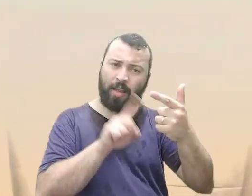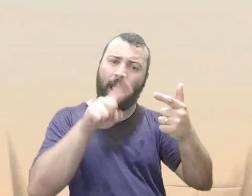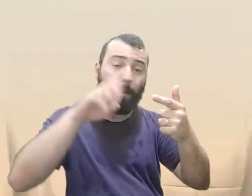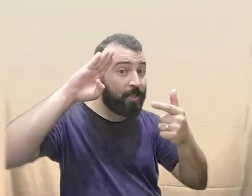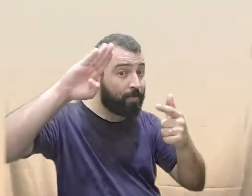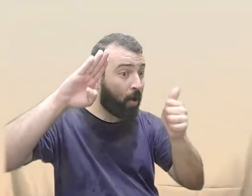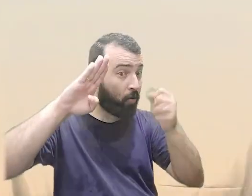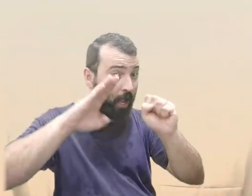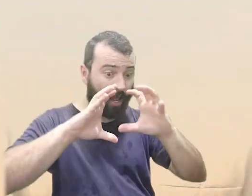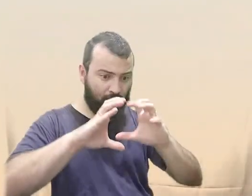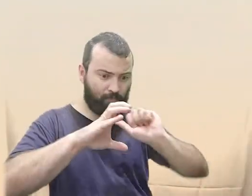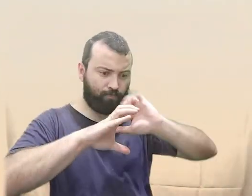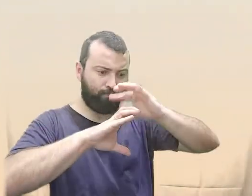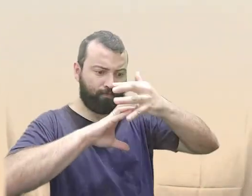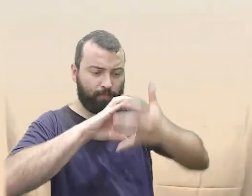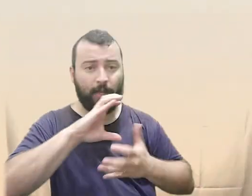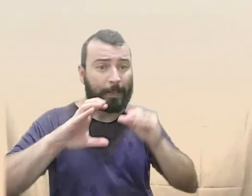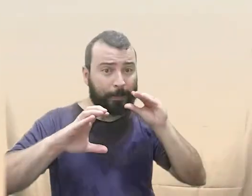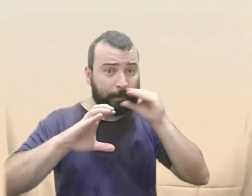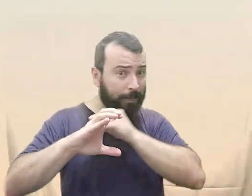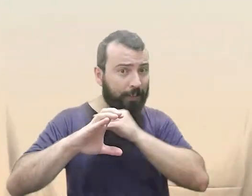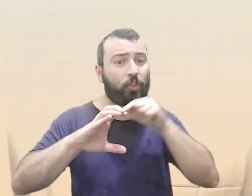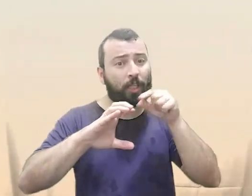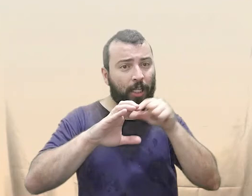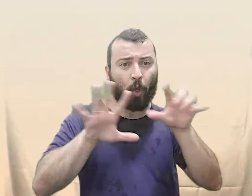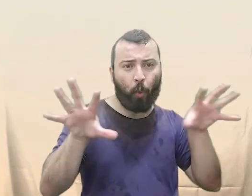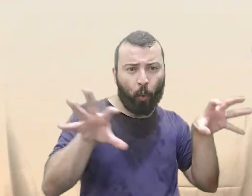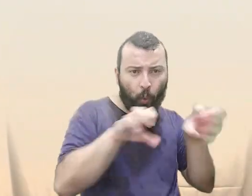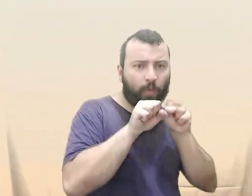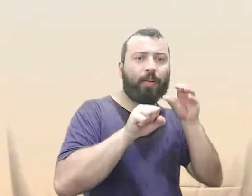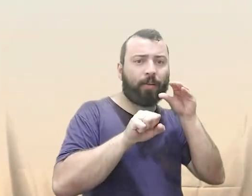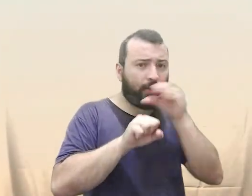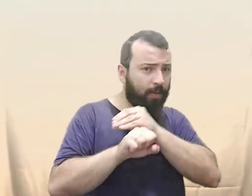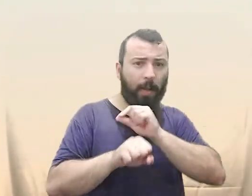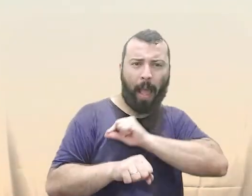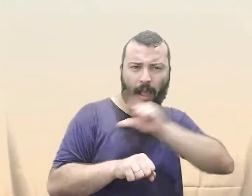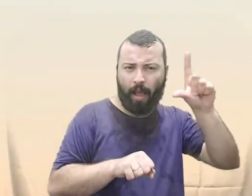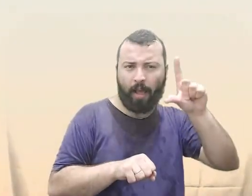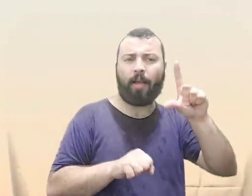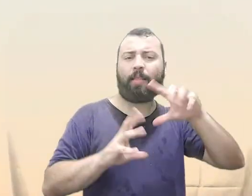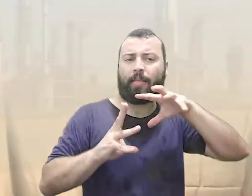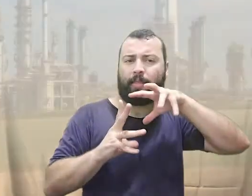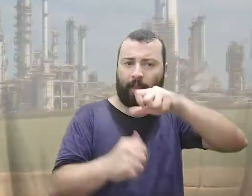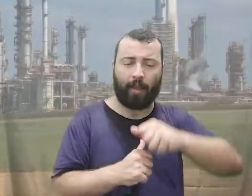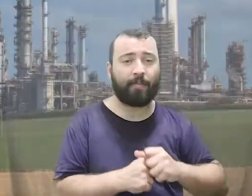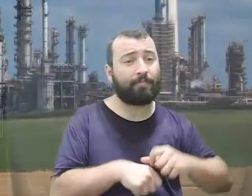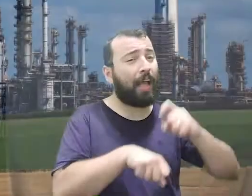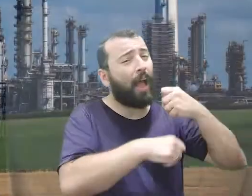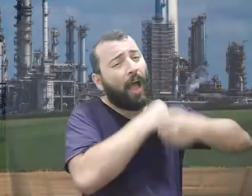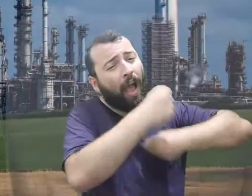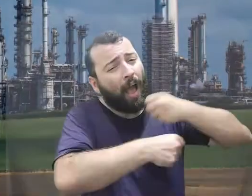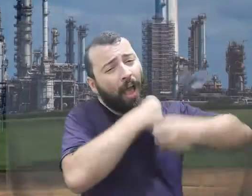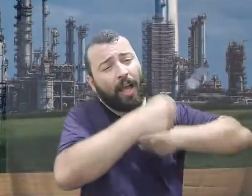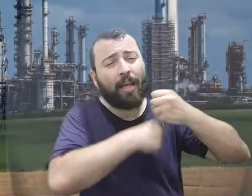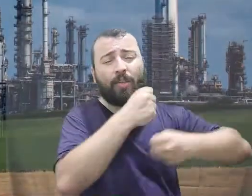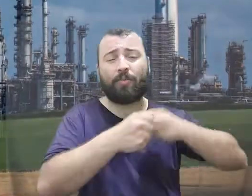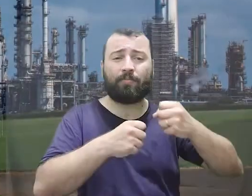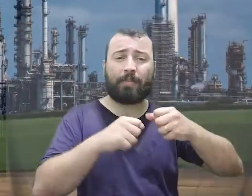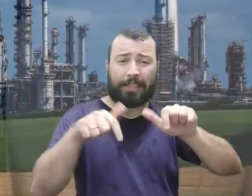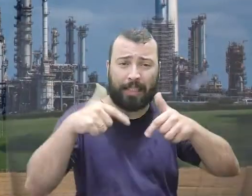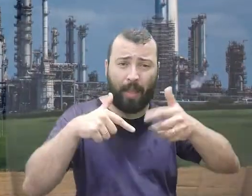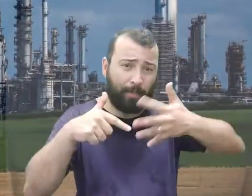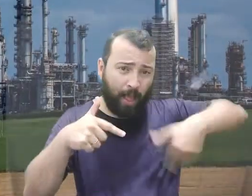o principal gás de efeito estufa responsável por absorver calor e aquecer a Terra. Com o passar dos anos,